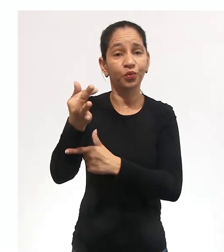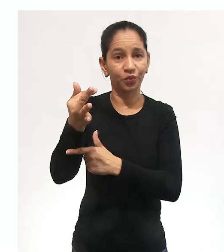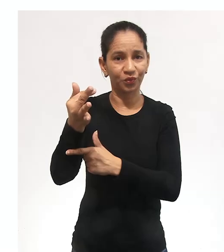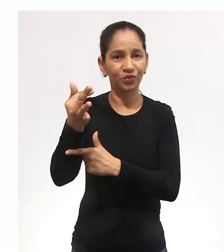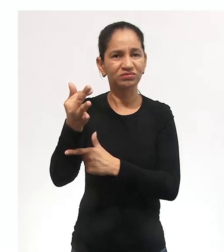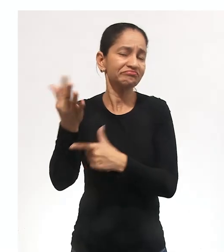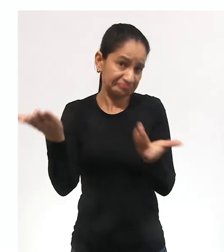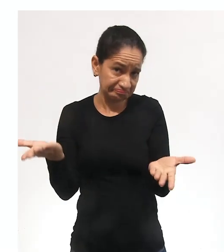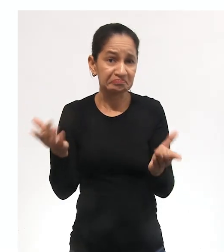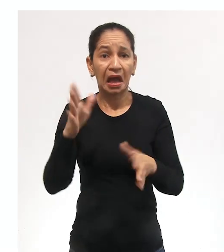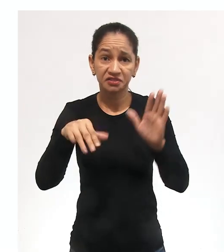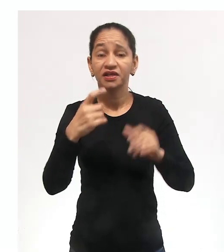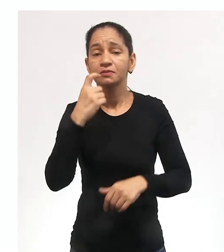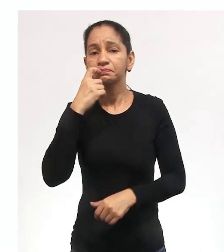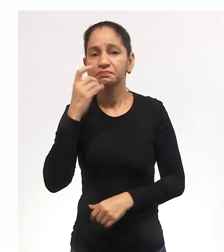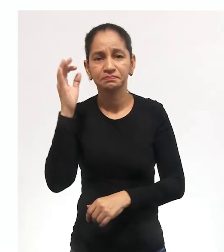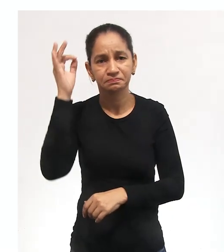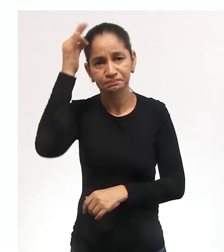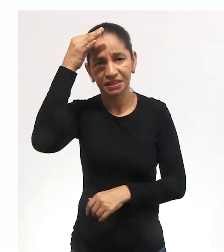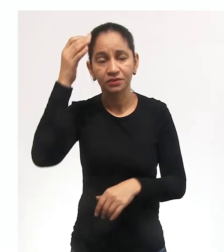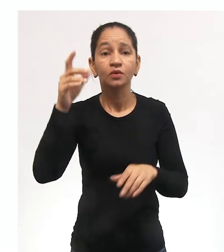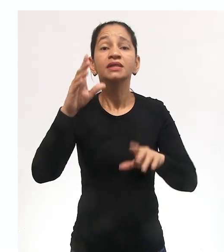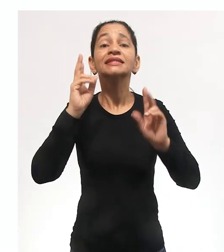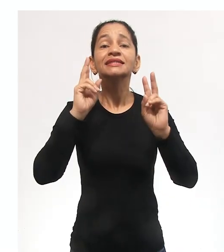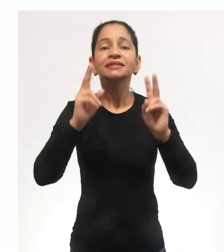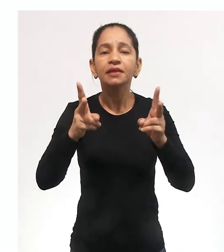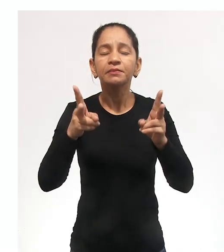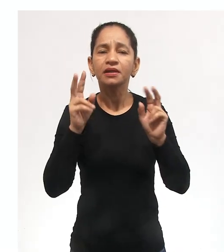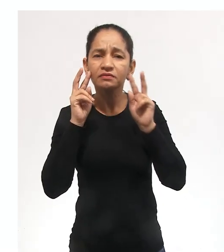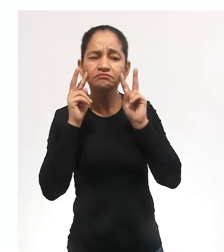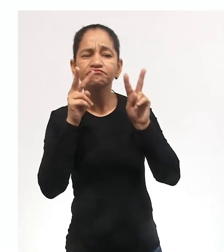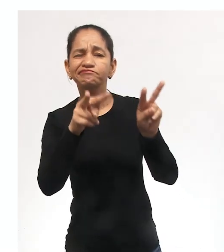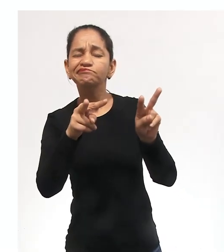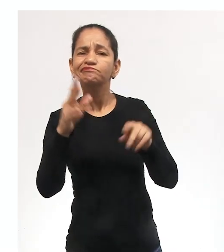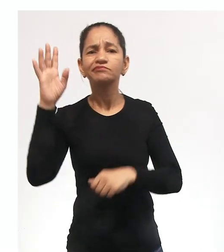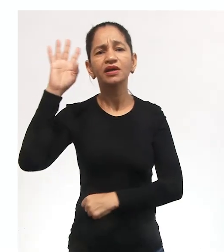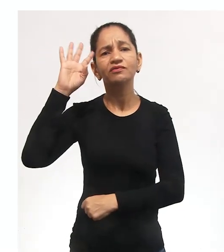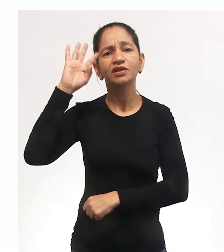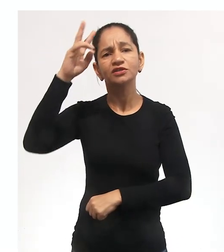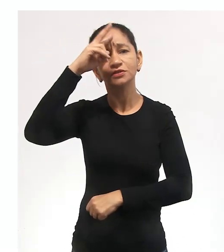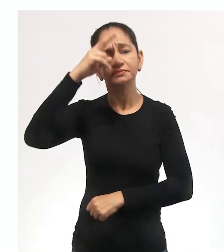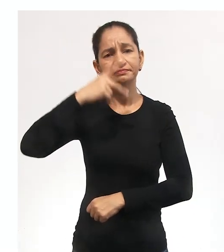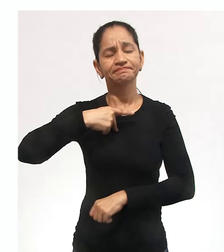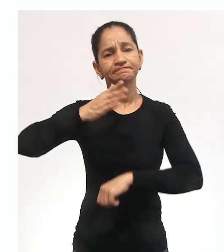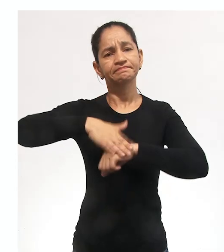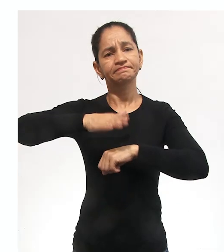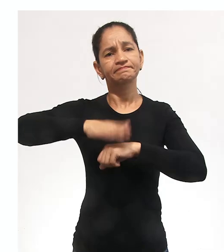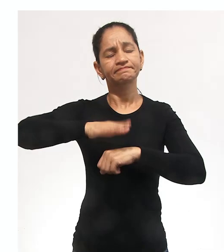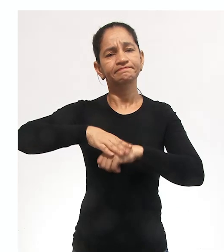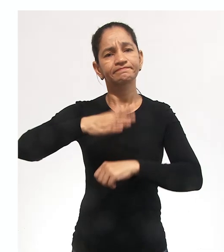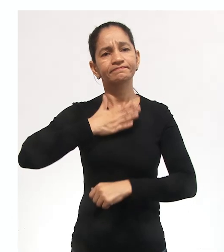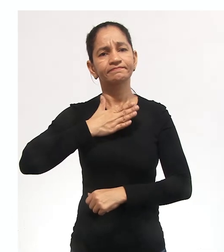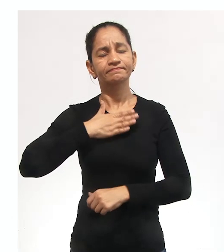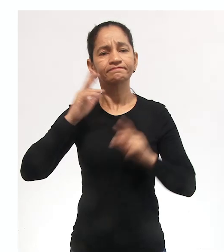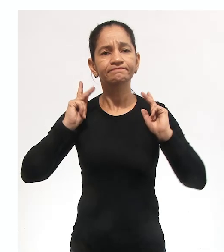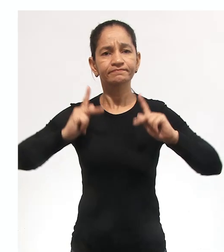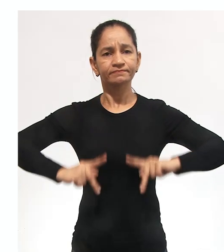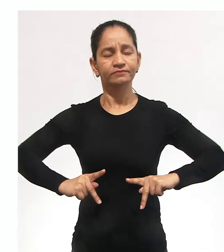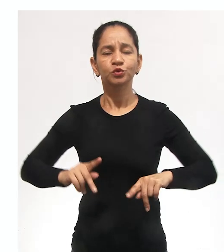no futuro. E o educador, ele deve o tempo todo refletir também sobre a sua